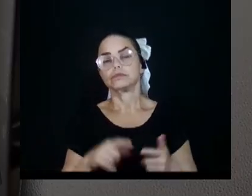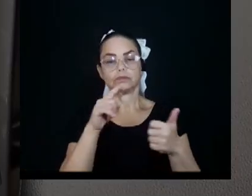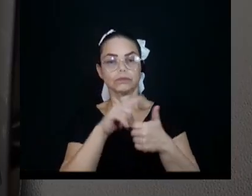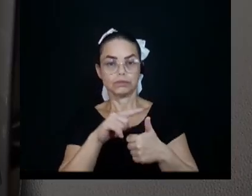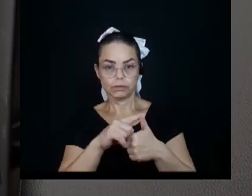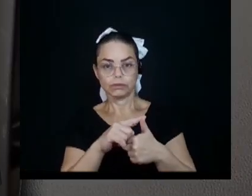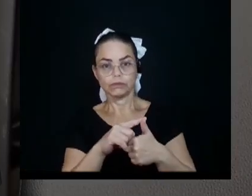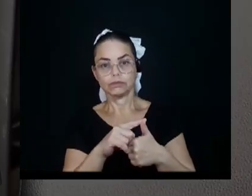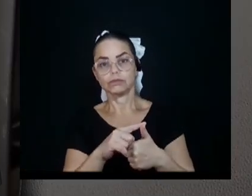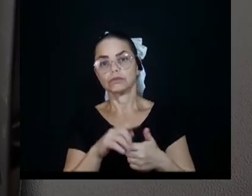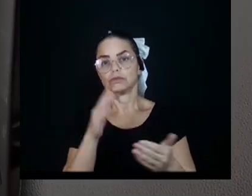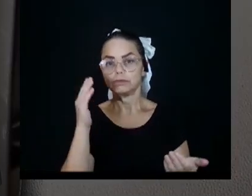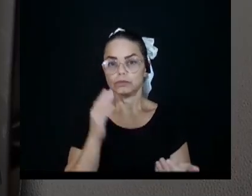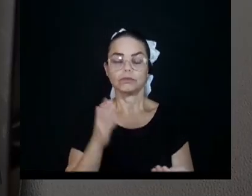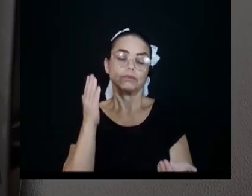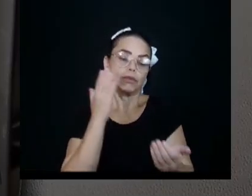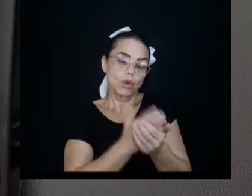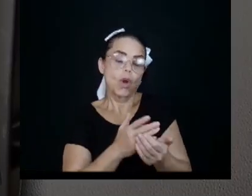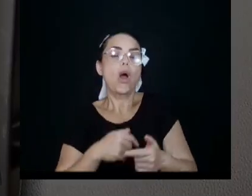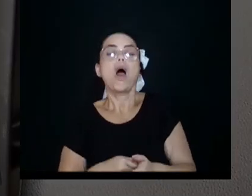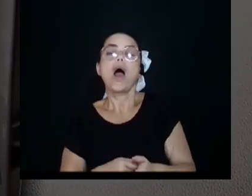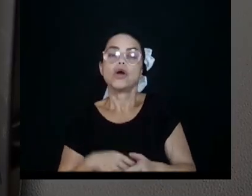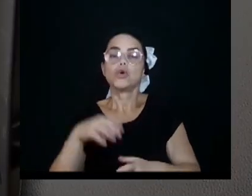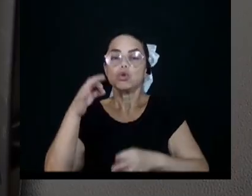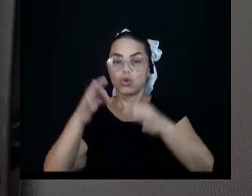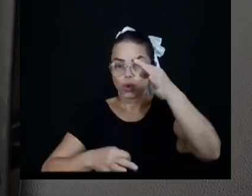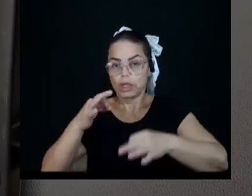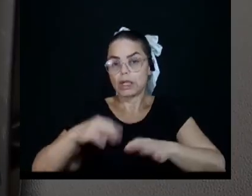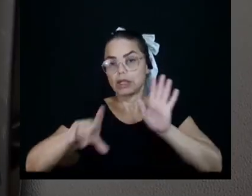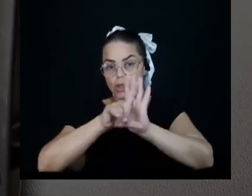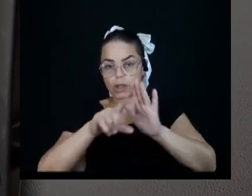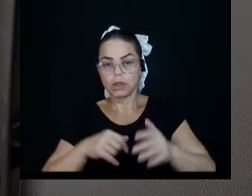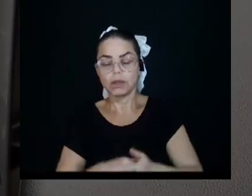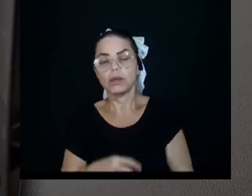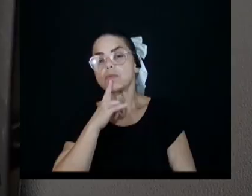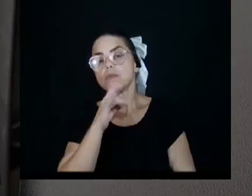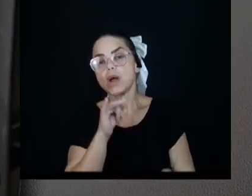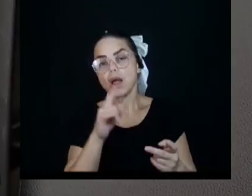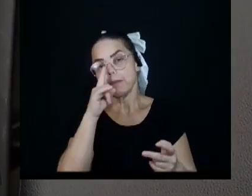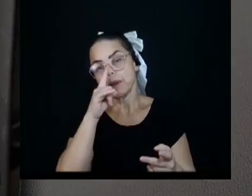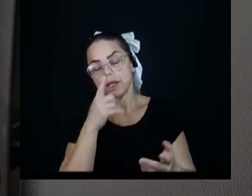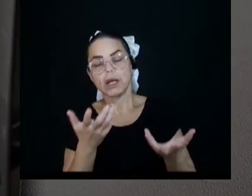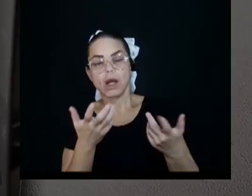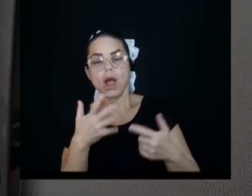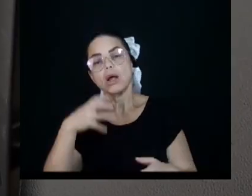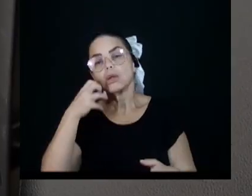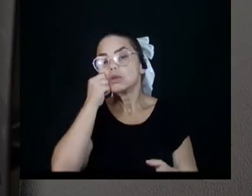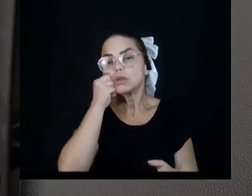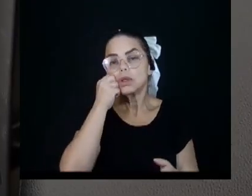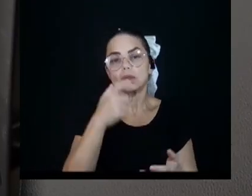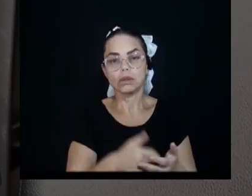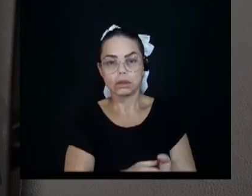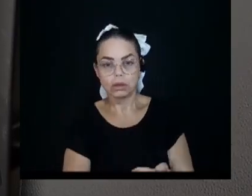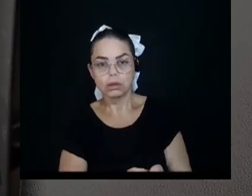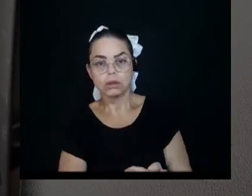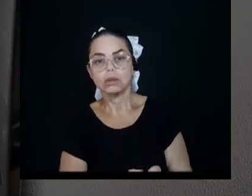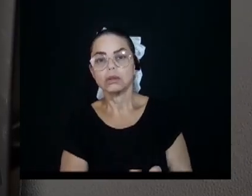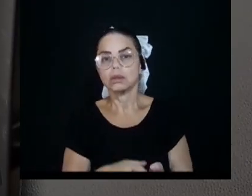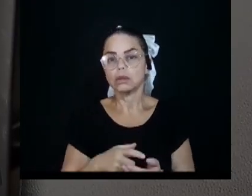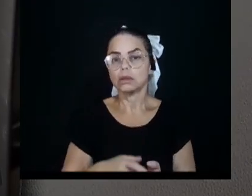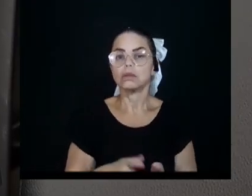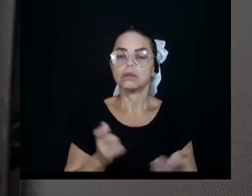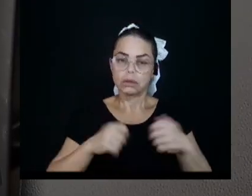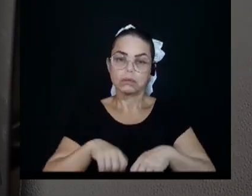processo para você, os pais que pretendem adotar a criança, serem aptos para adotar a partir de